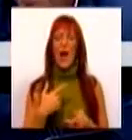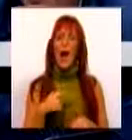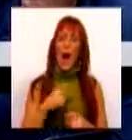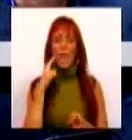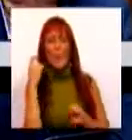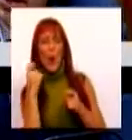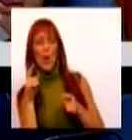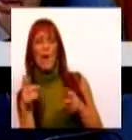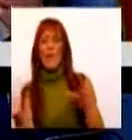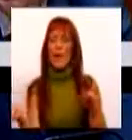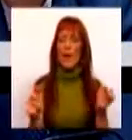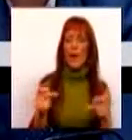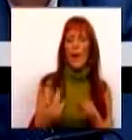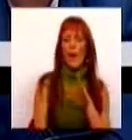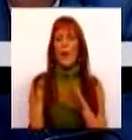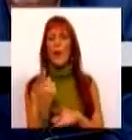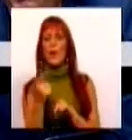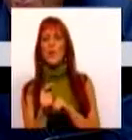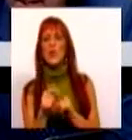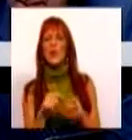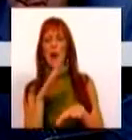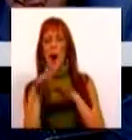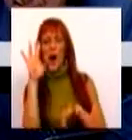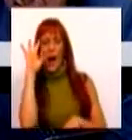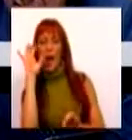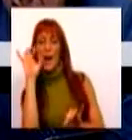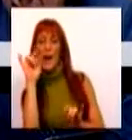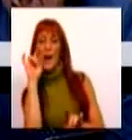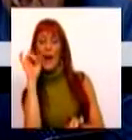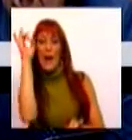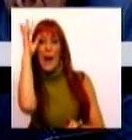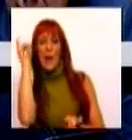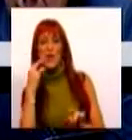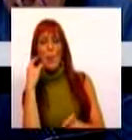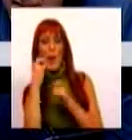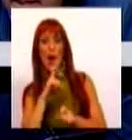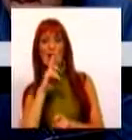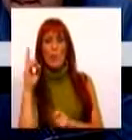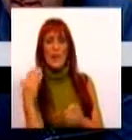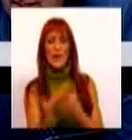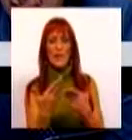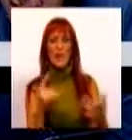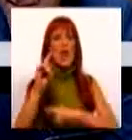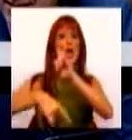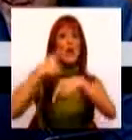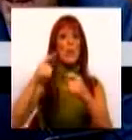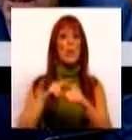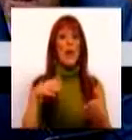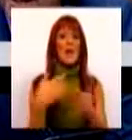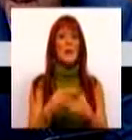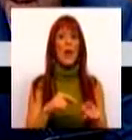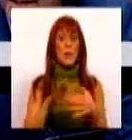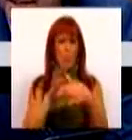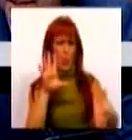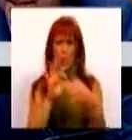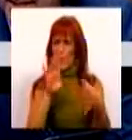a procurar criar um isco para procurar obter uma resposta que depois colocasse em